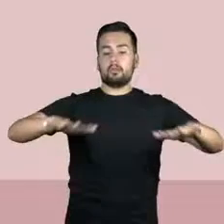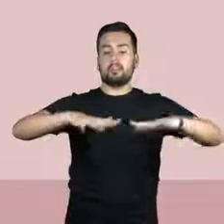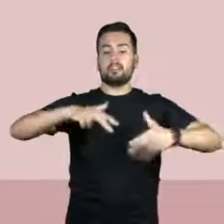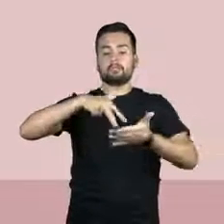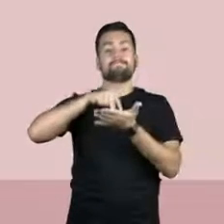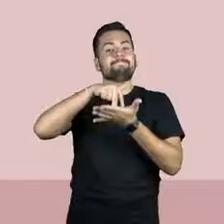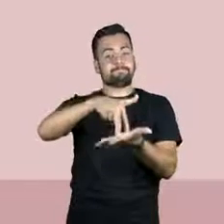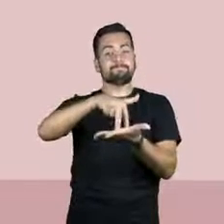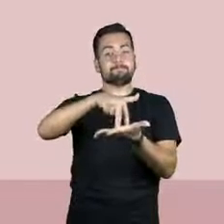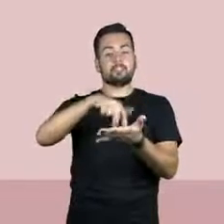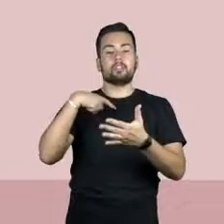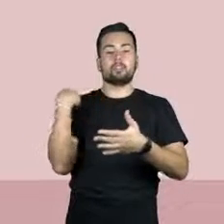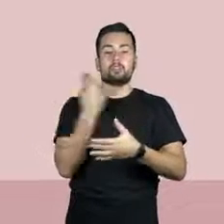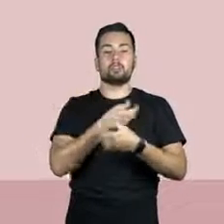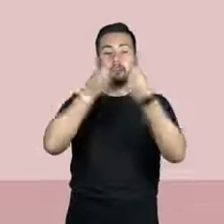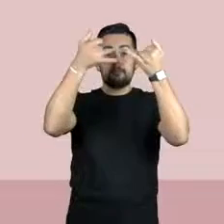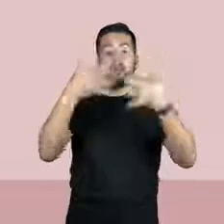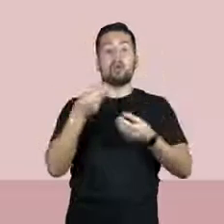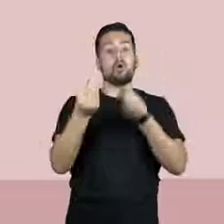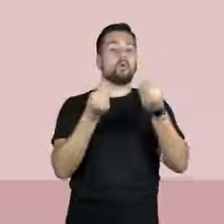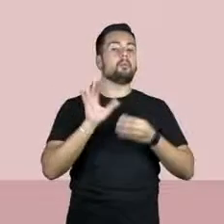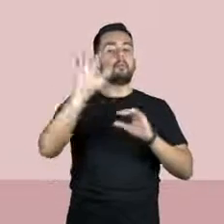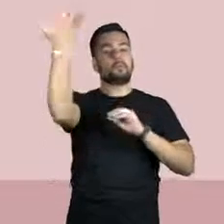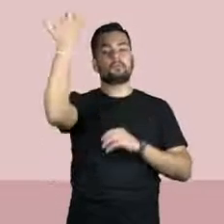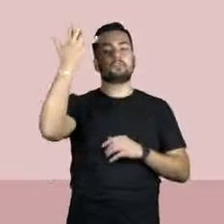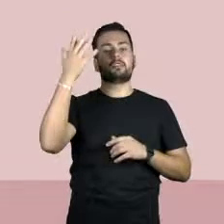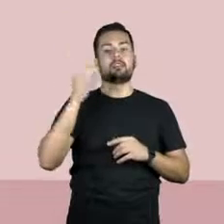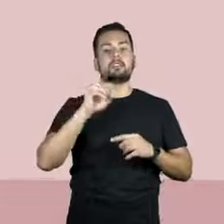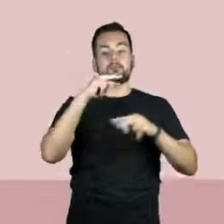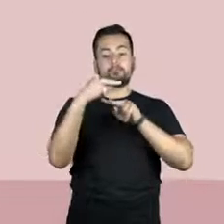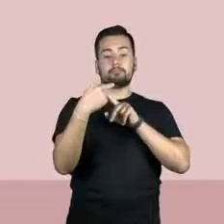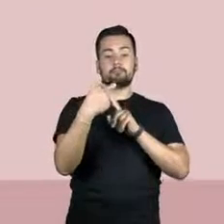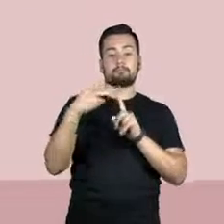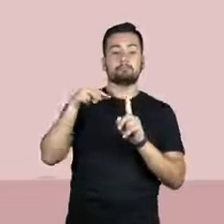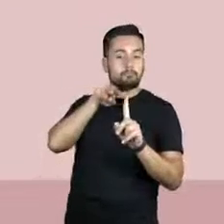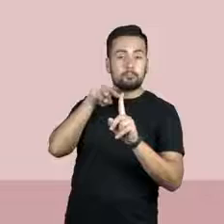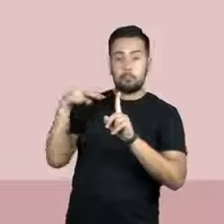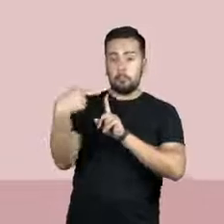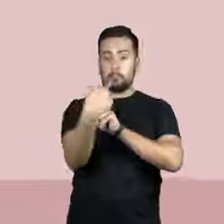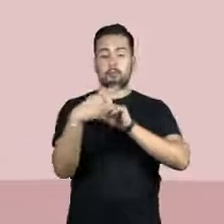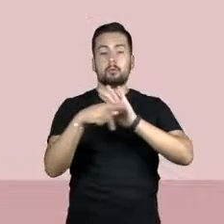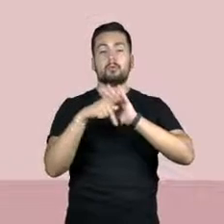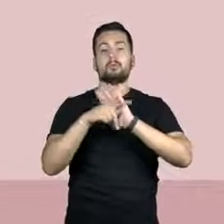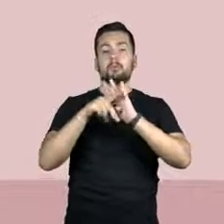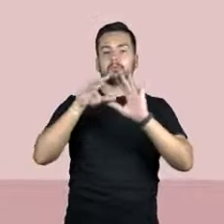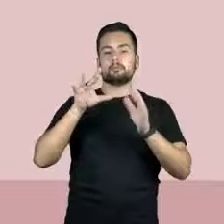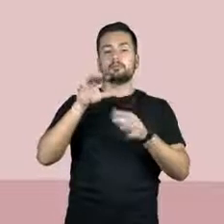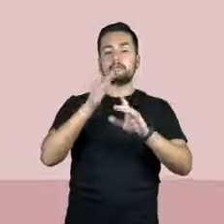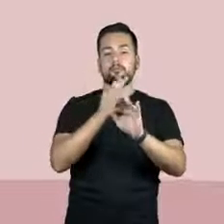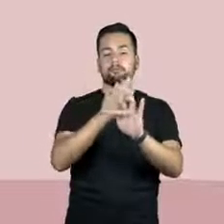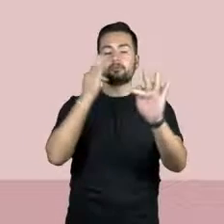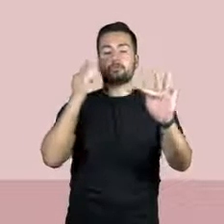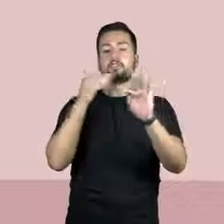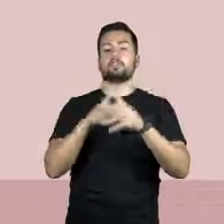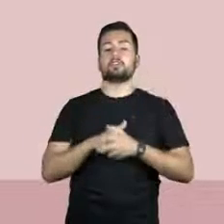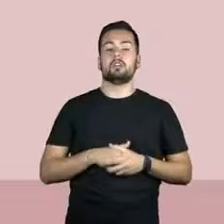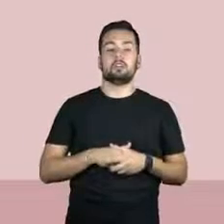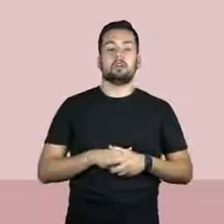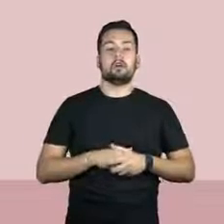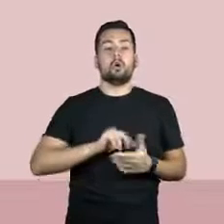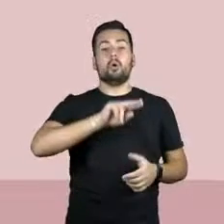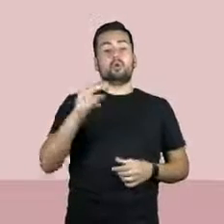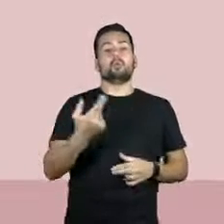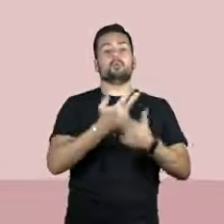encostas. Né? A gente já vai explicar um pouquinho como funciona isso de um ponto de vista rigoroso físico. Tá? Ou uma coisa que é